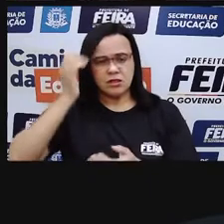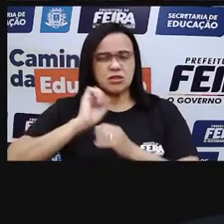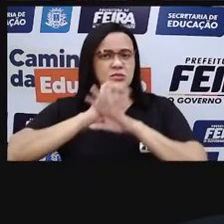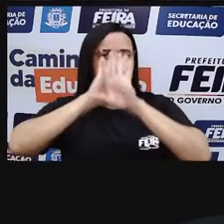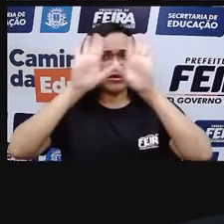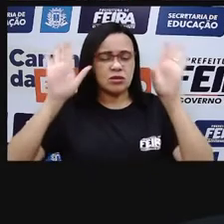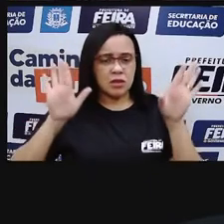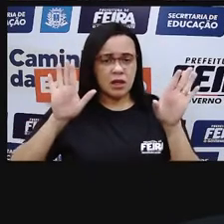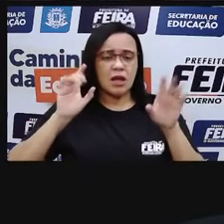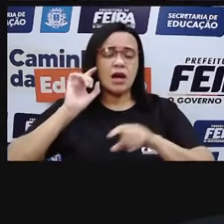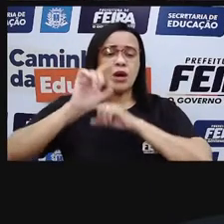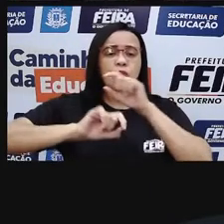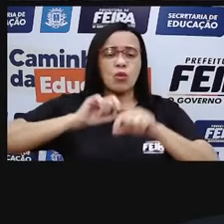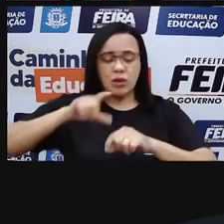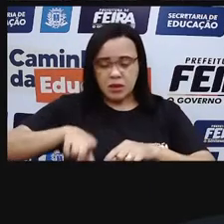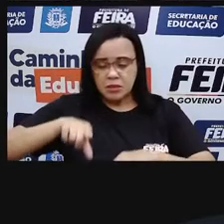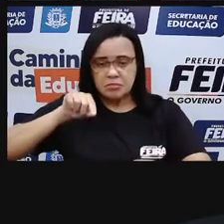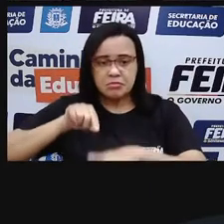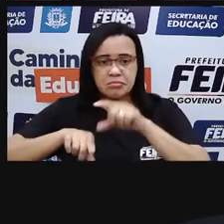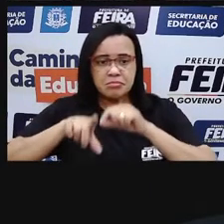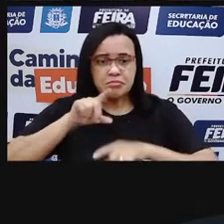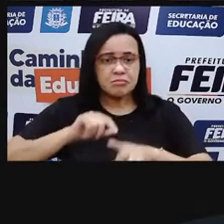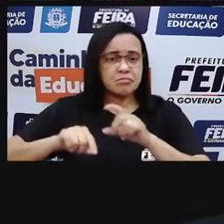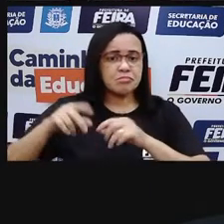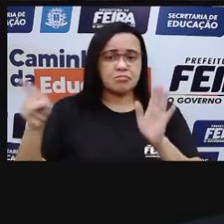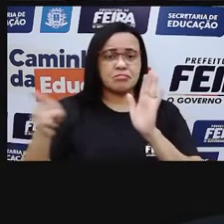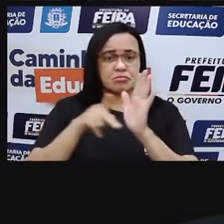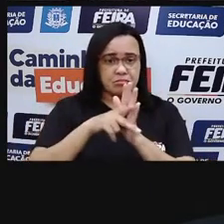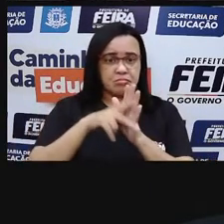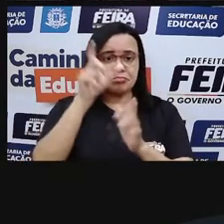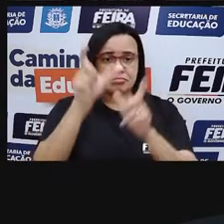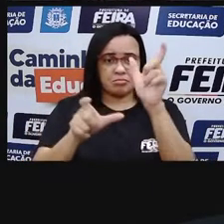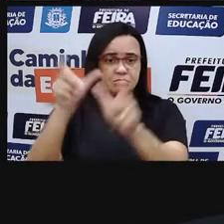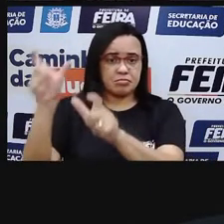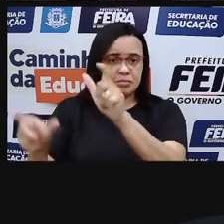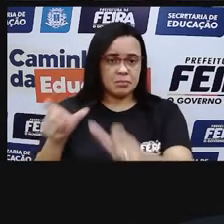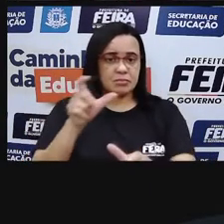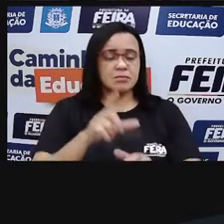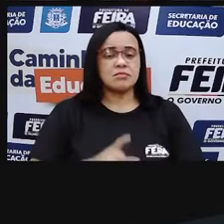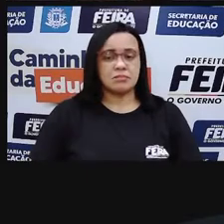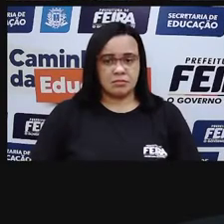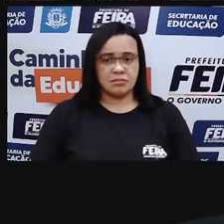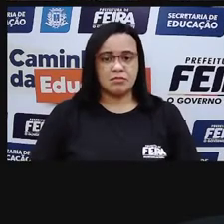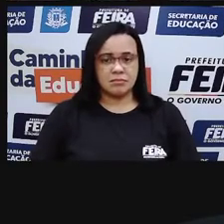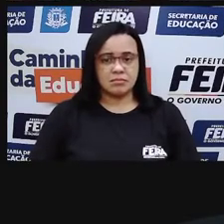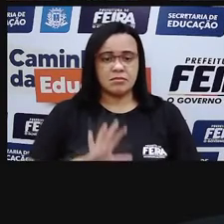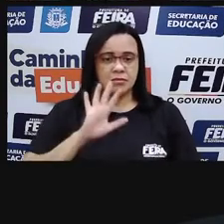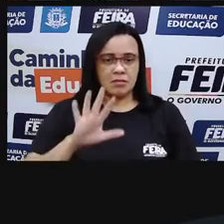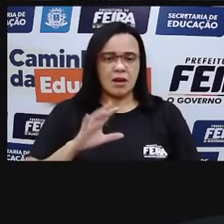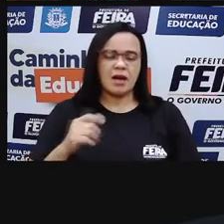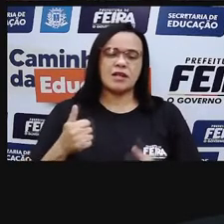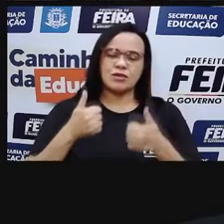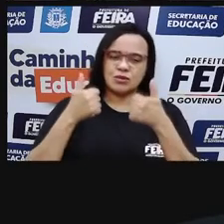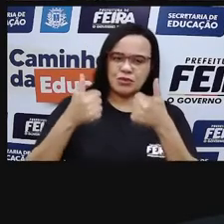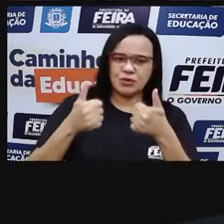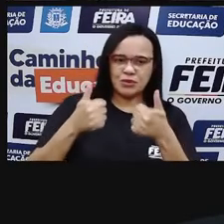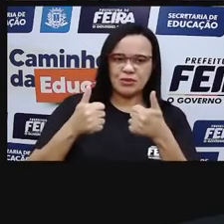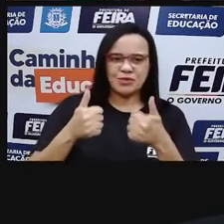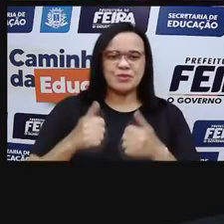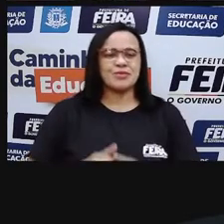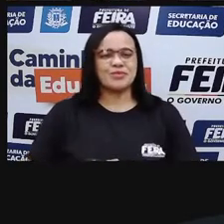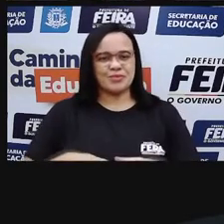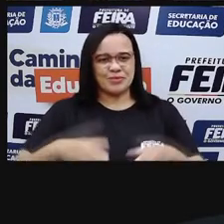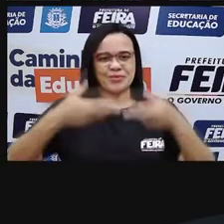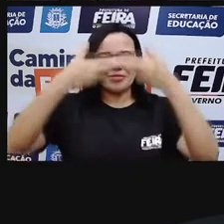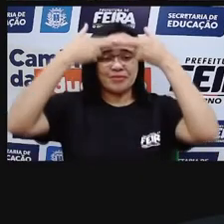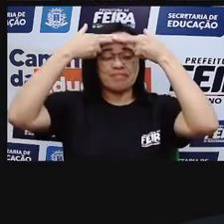atuação da seleção natural. Nossa, pró, quanta coisa! Pois é, calma que vai dar tudo certo, vai ficar tudo fresco e tranquilo na